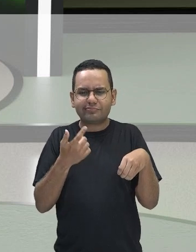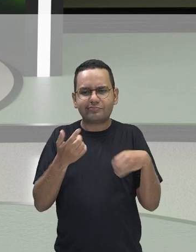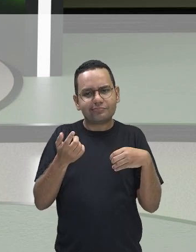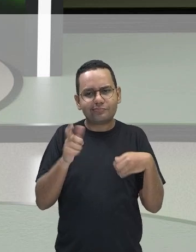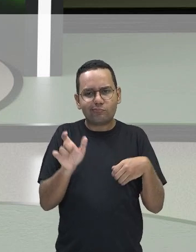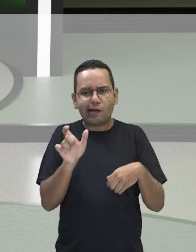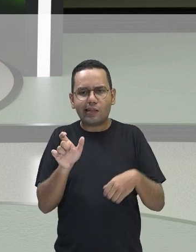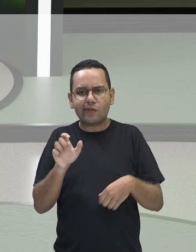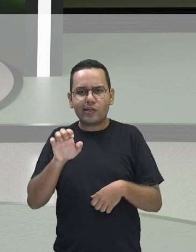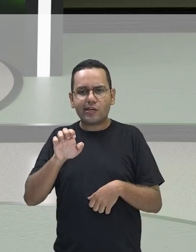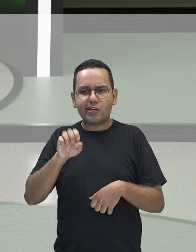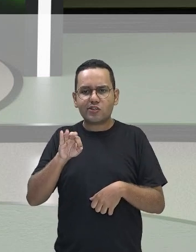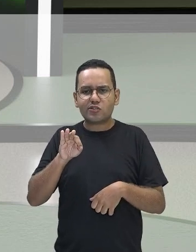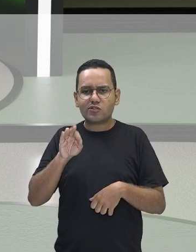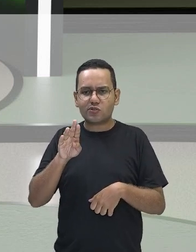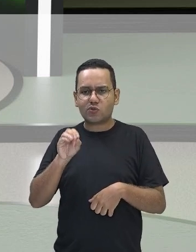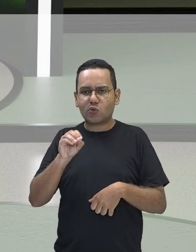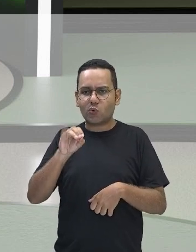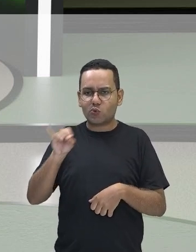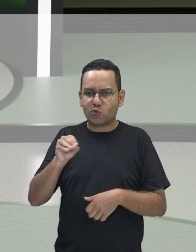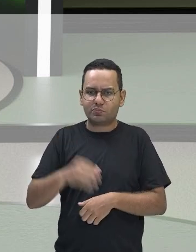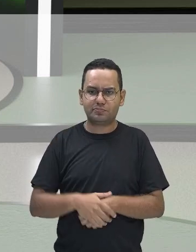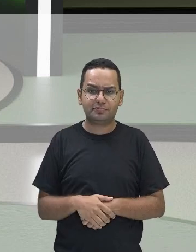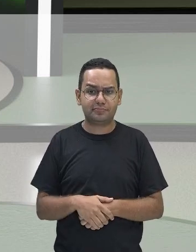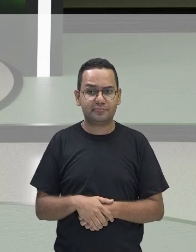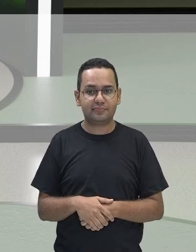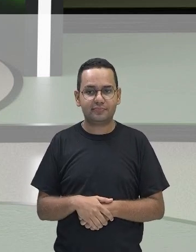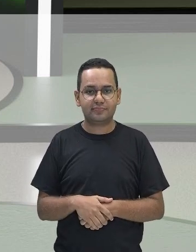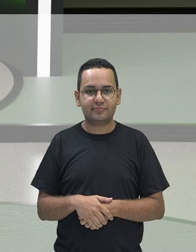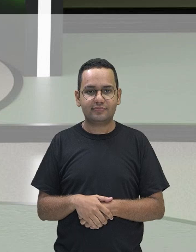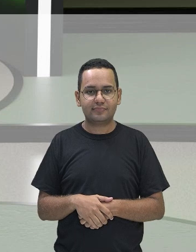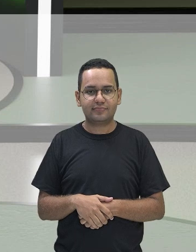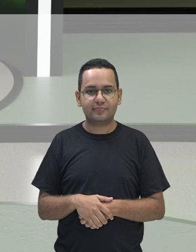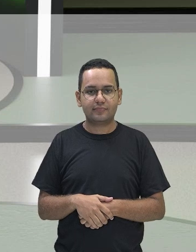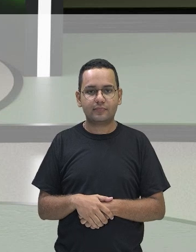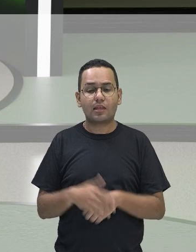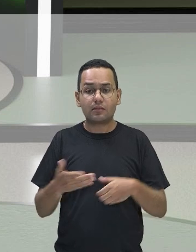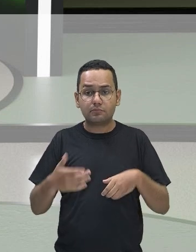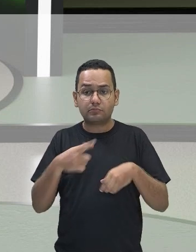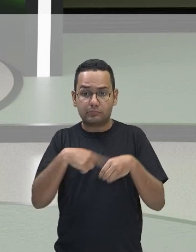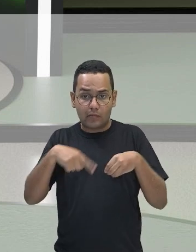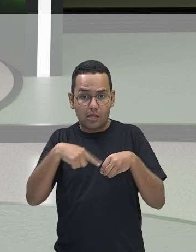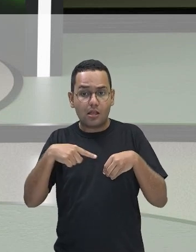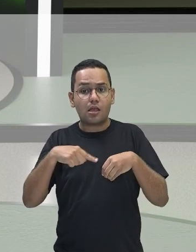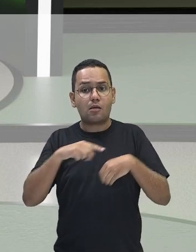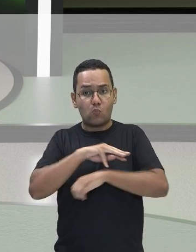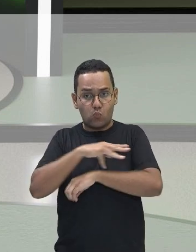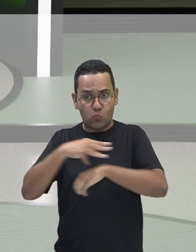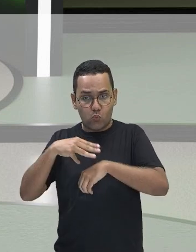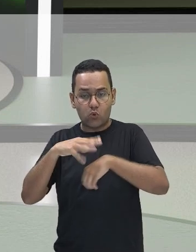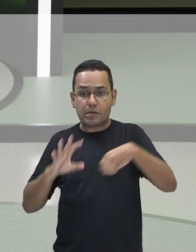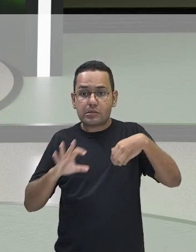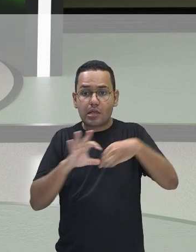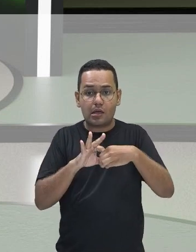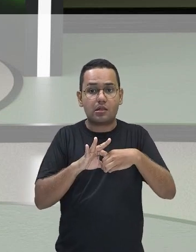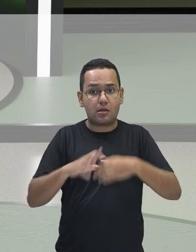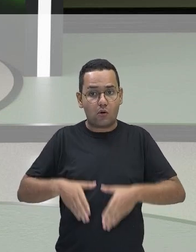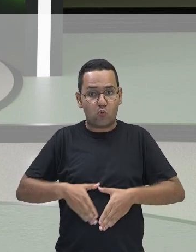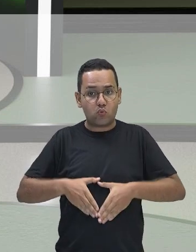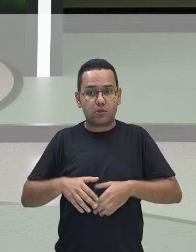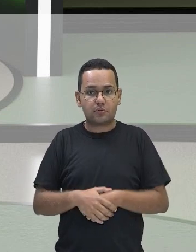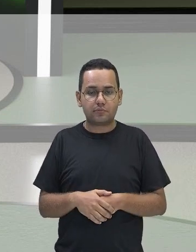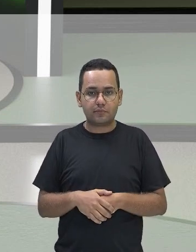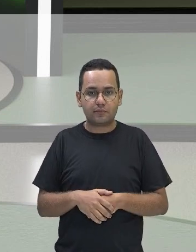que significa vagina. É um canal muscular que conecta o útero. Você consegue observar aqui que ela